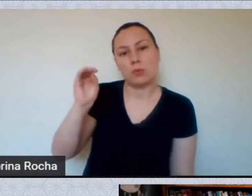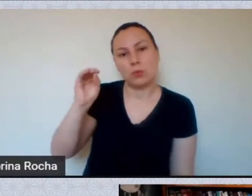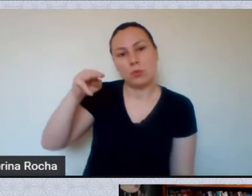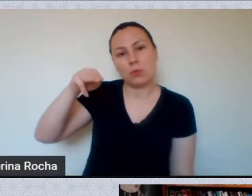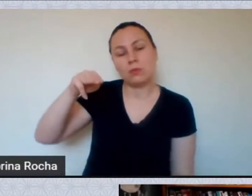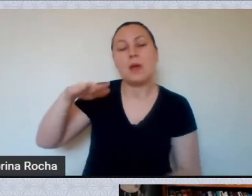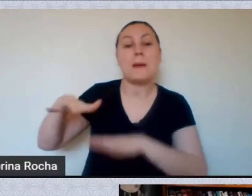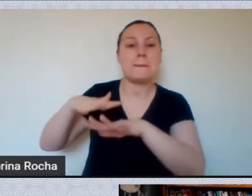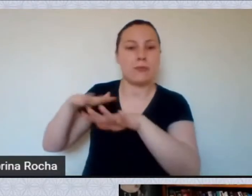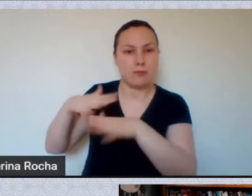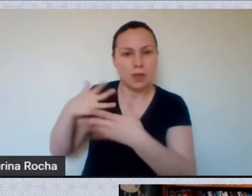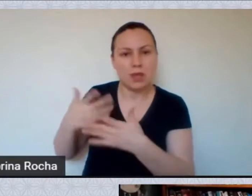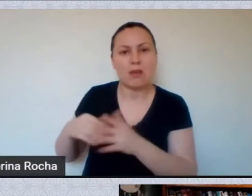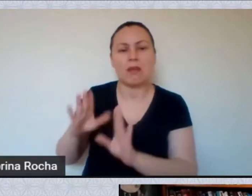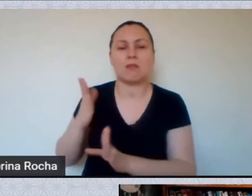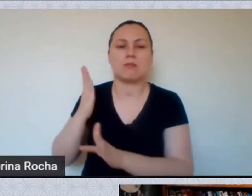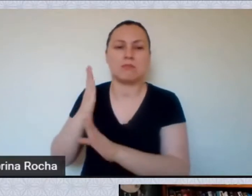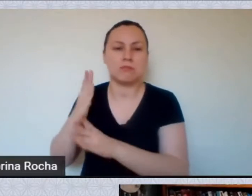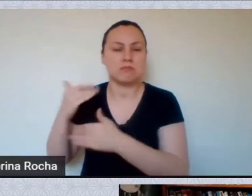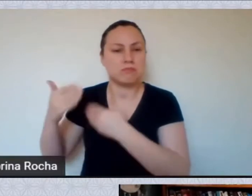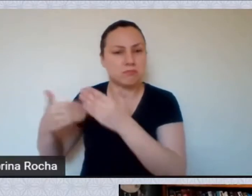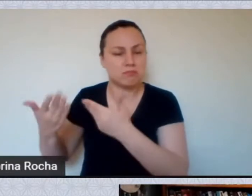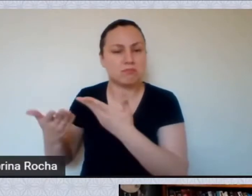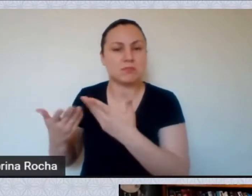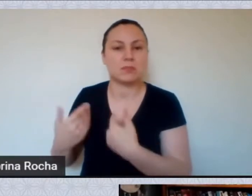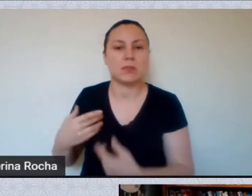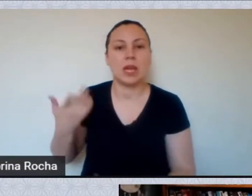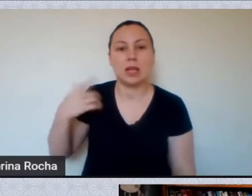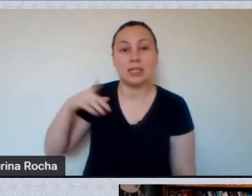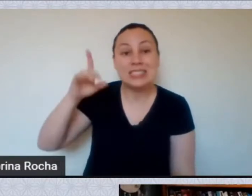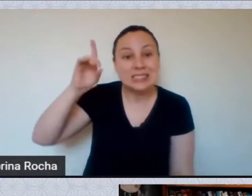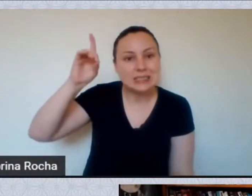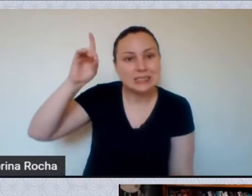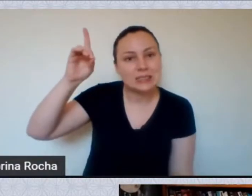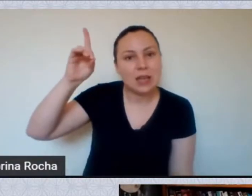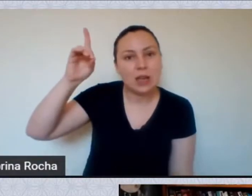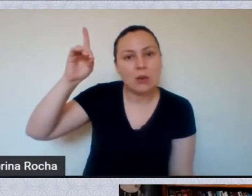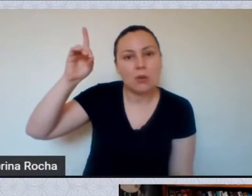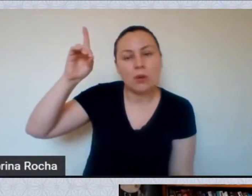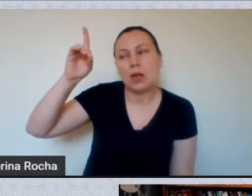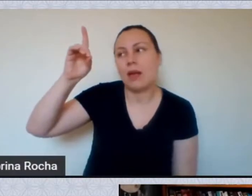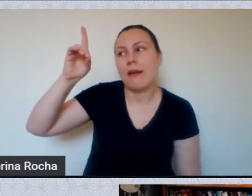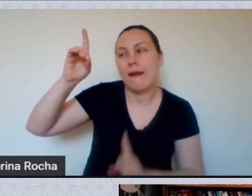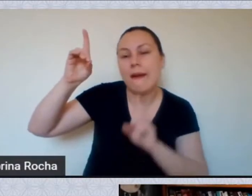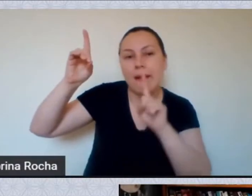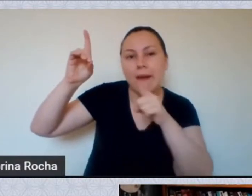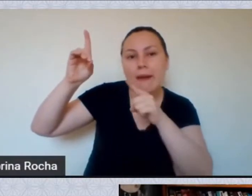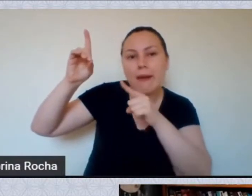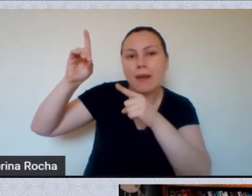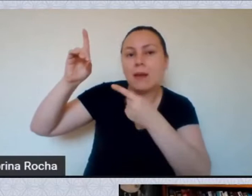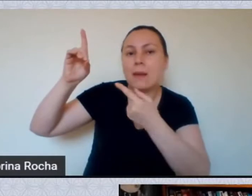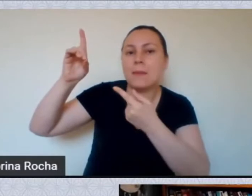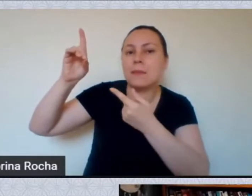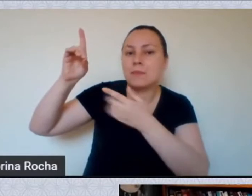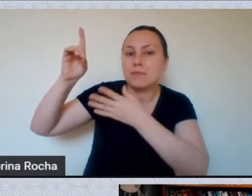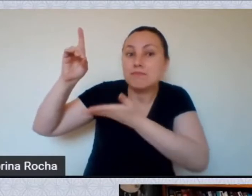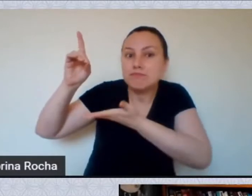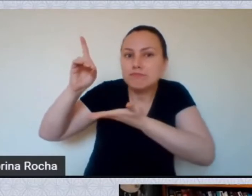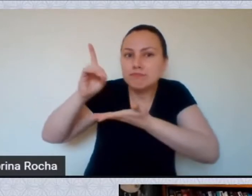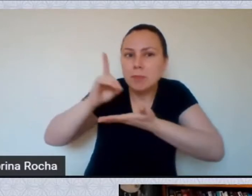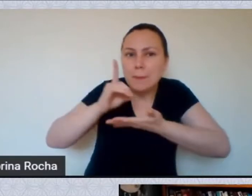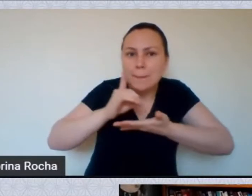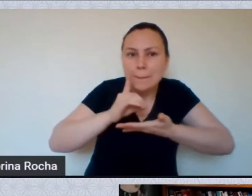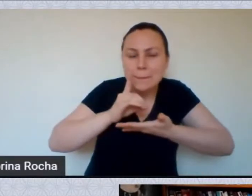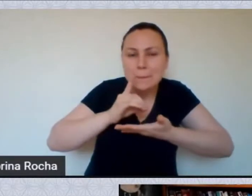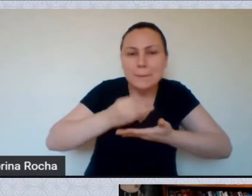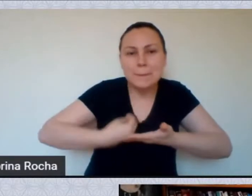lei da gravitação universal, Deus era uma entidade integrante do universo. Você não